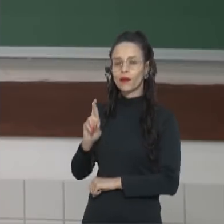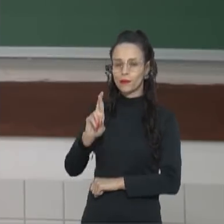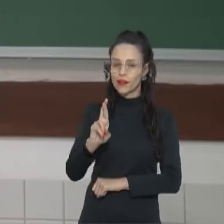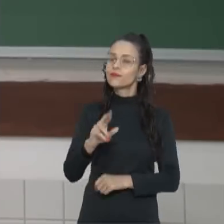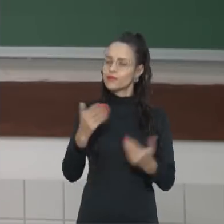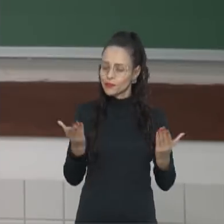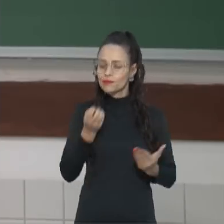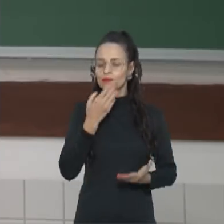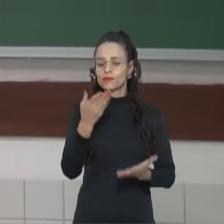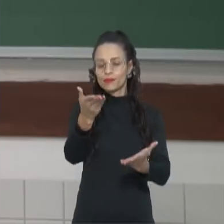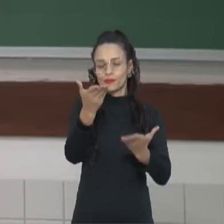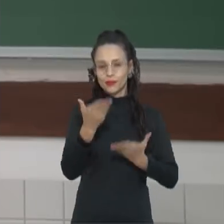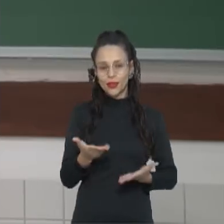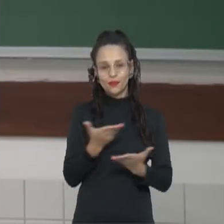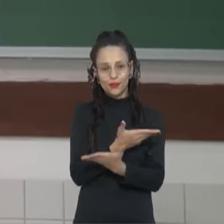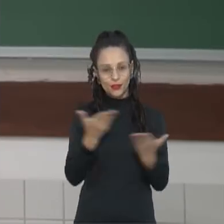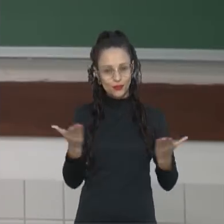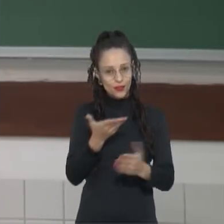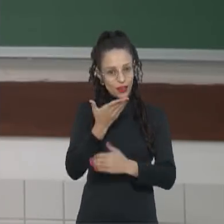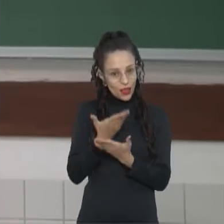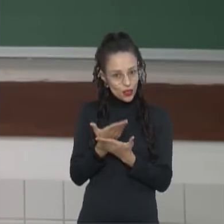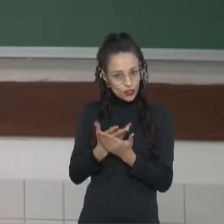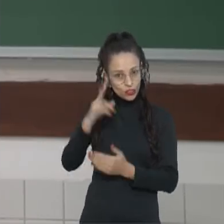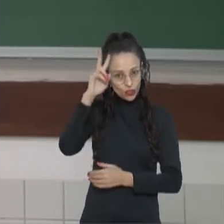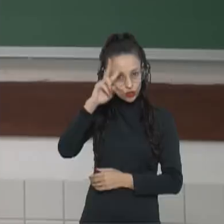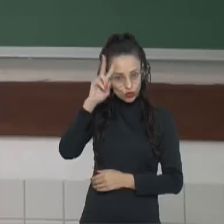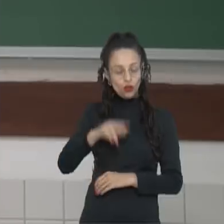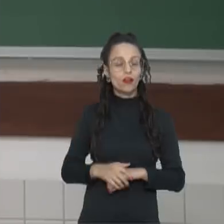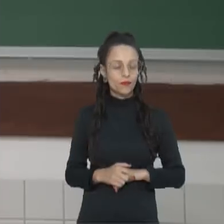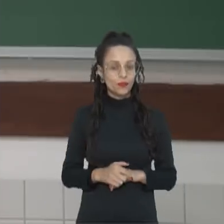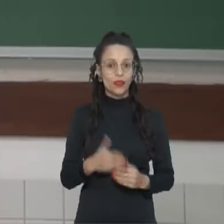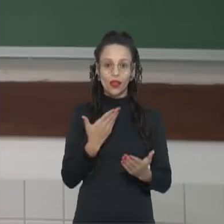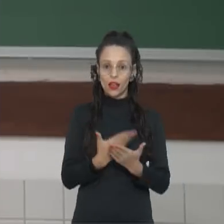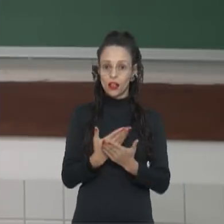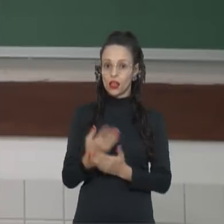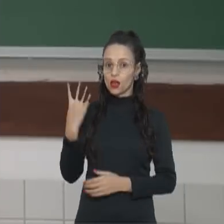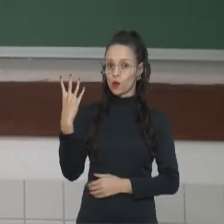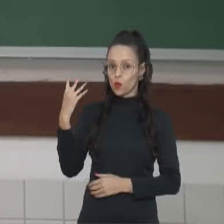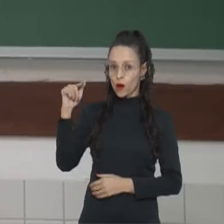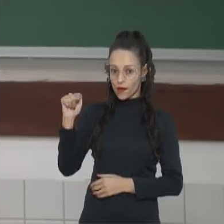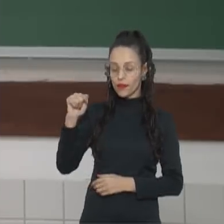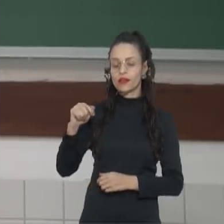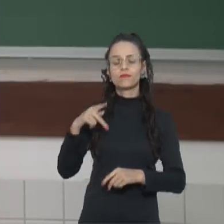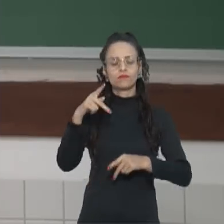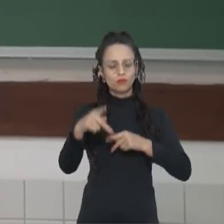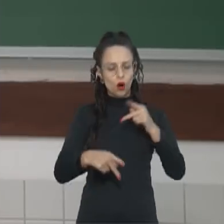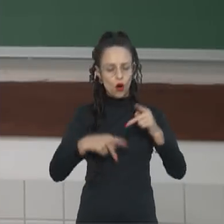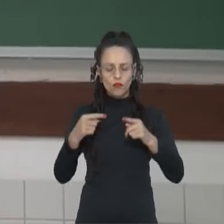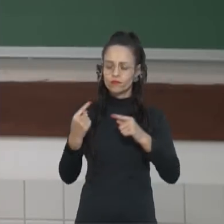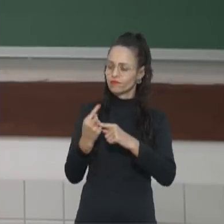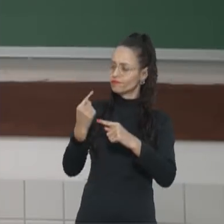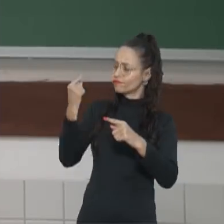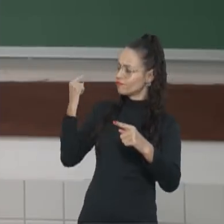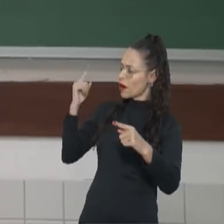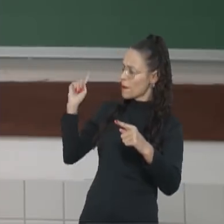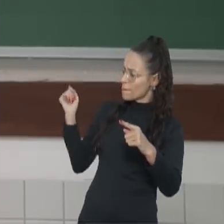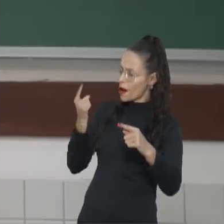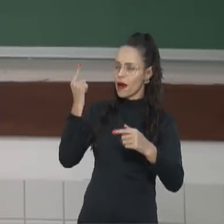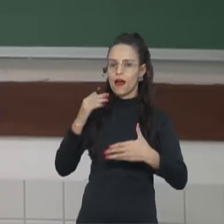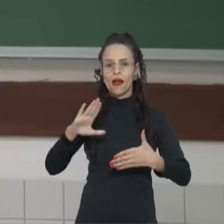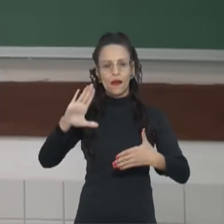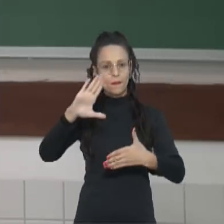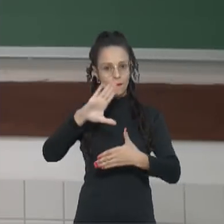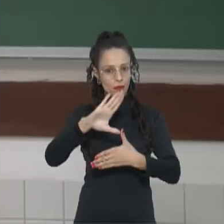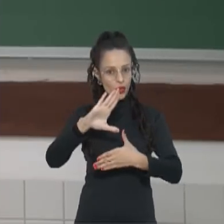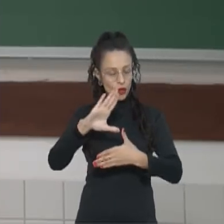História. Aula 47, povos originários americanos. Agora é o Inca, aula 1. Vamos ter uma duplinha, não perca, semana